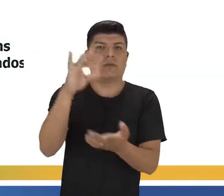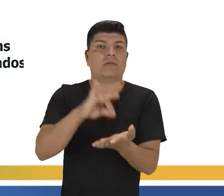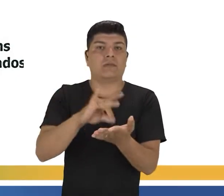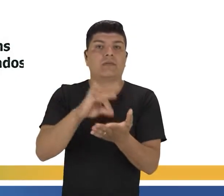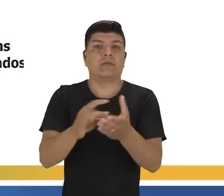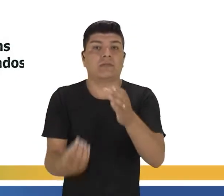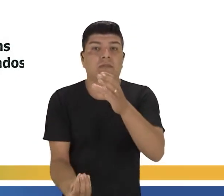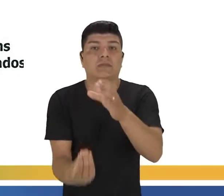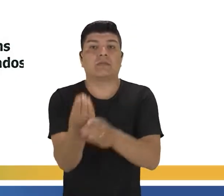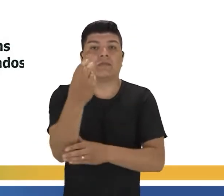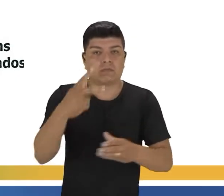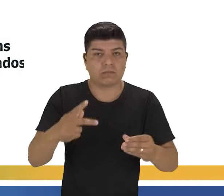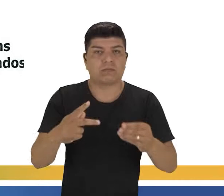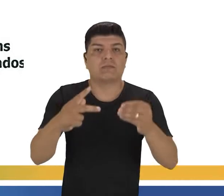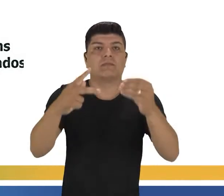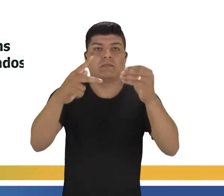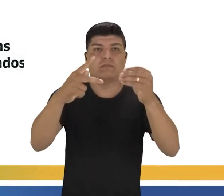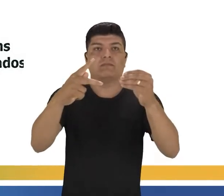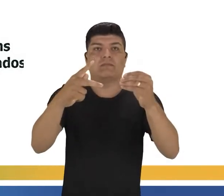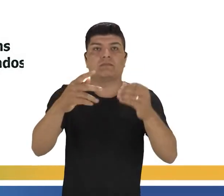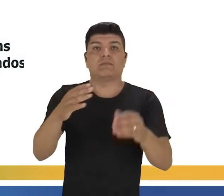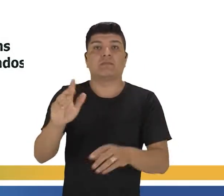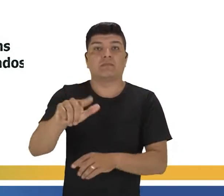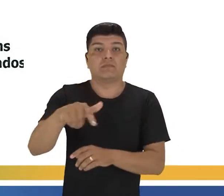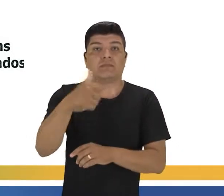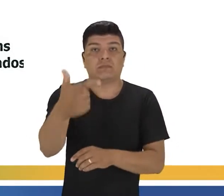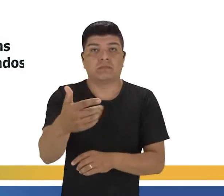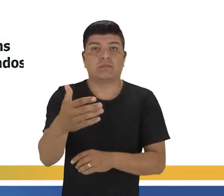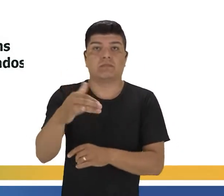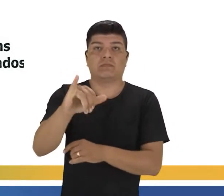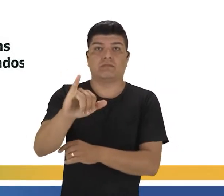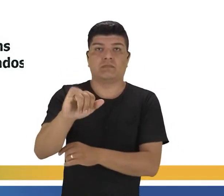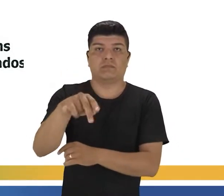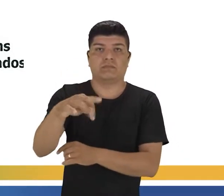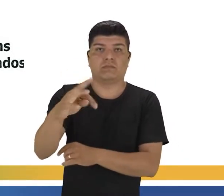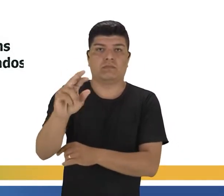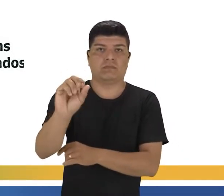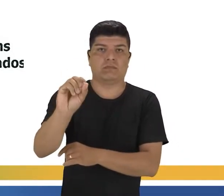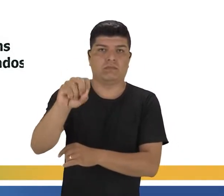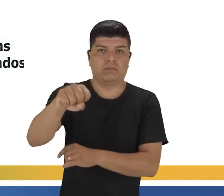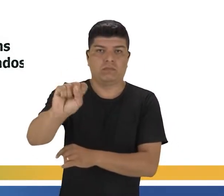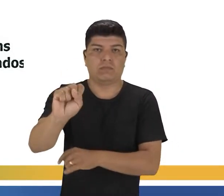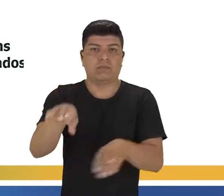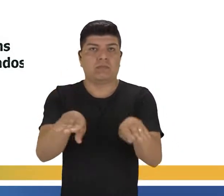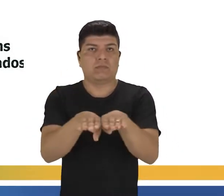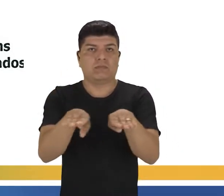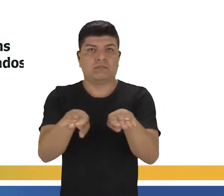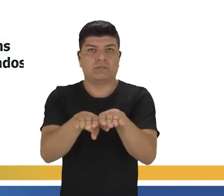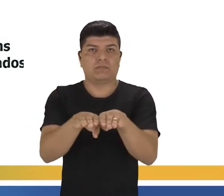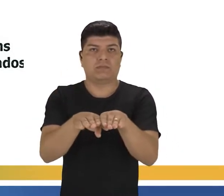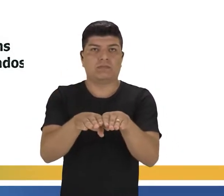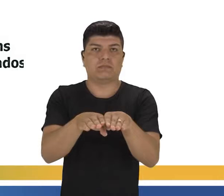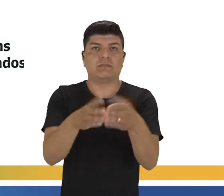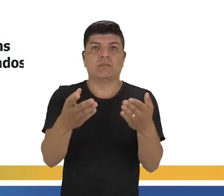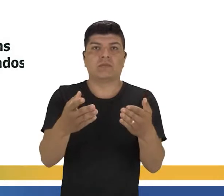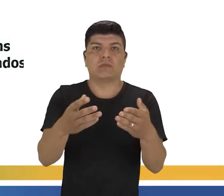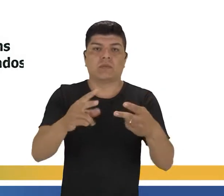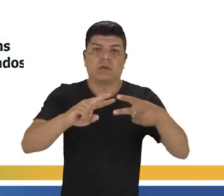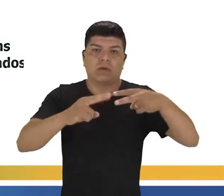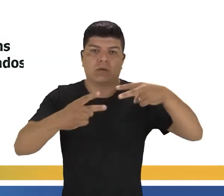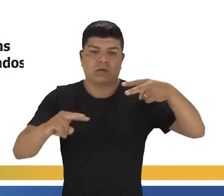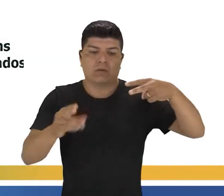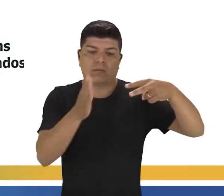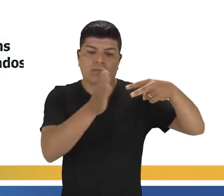origem a uma proteína. E os introns, eles são as partes acessórias, digamos assim, são as partes extras